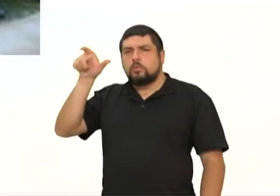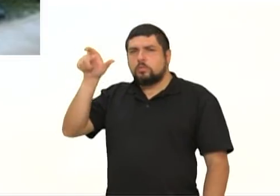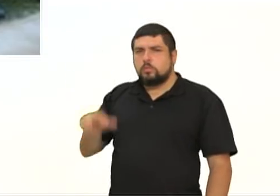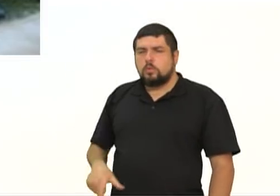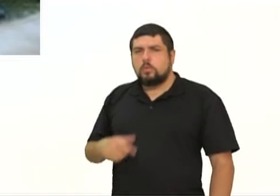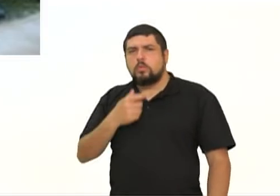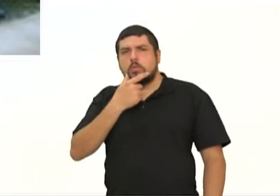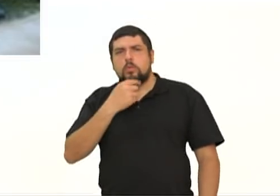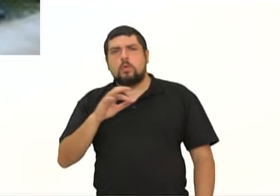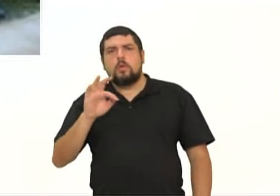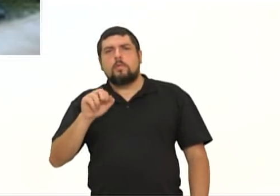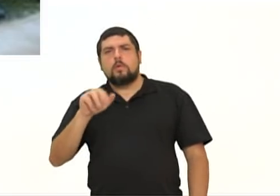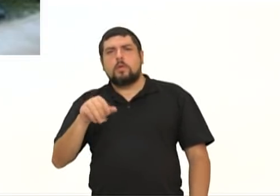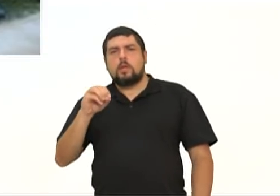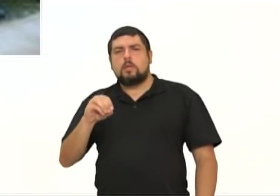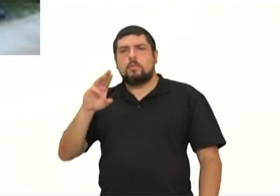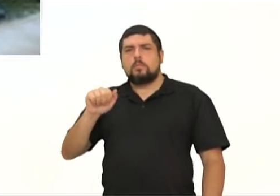Guimarães em